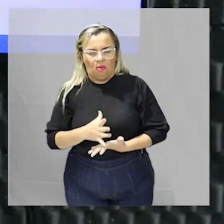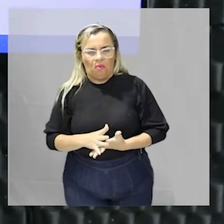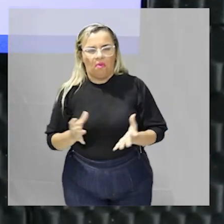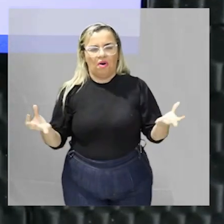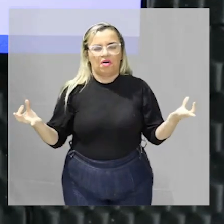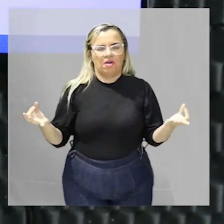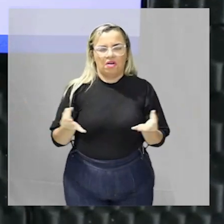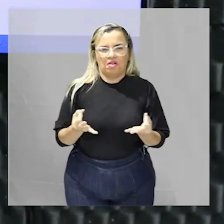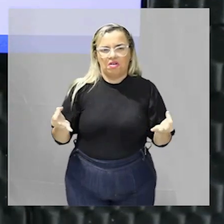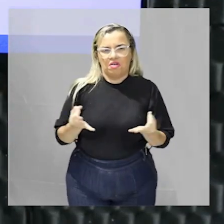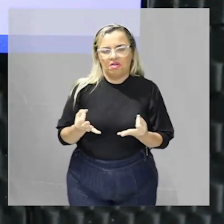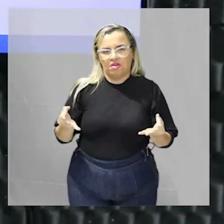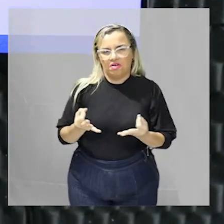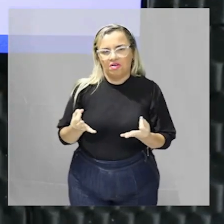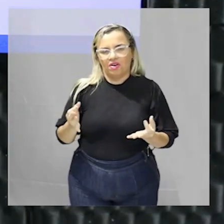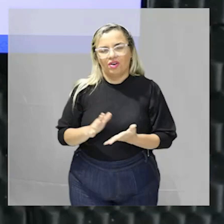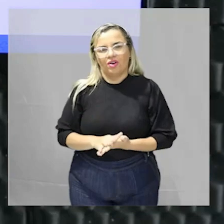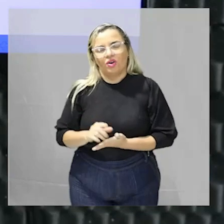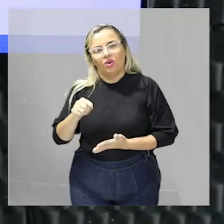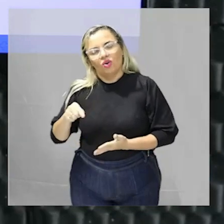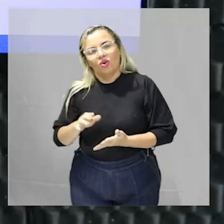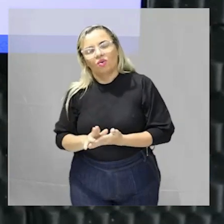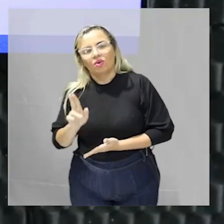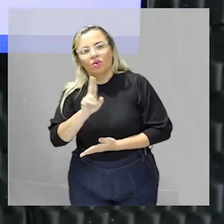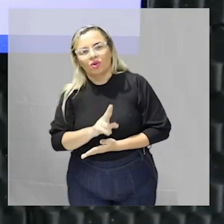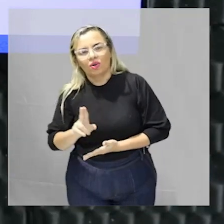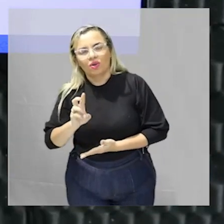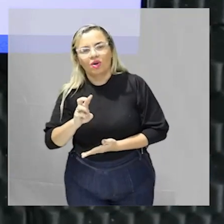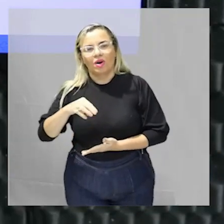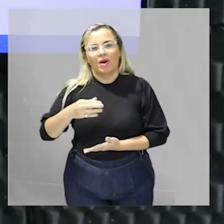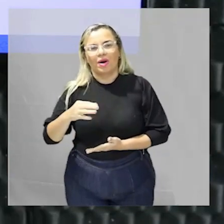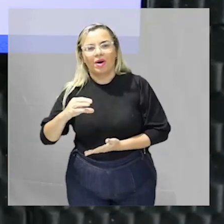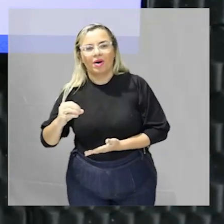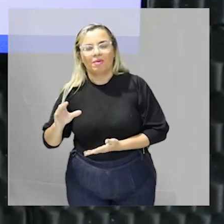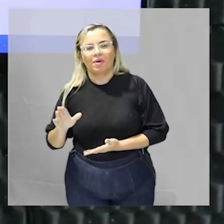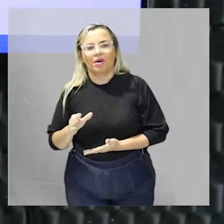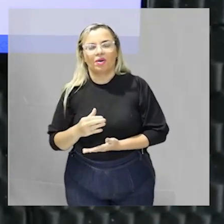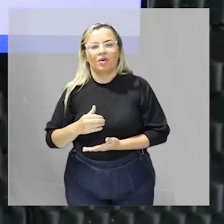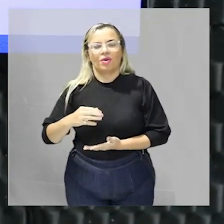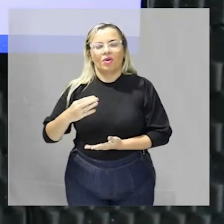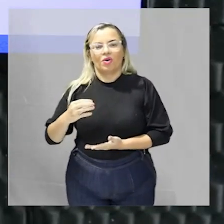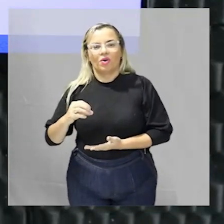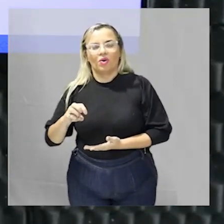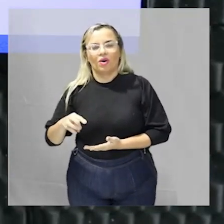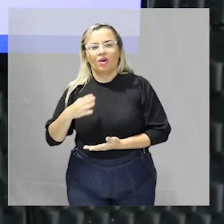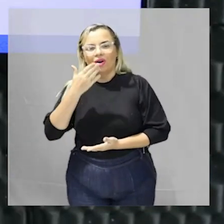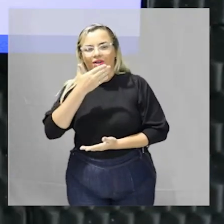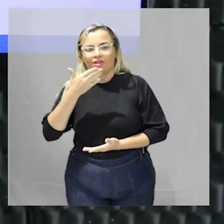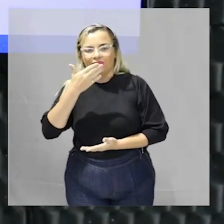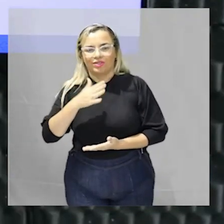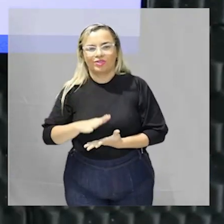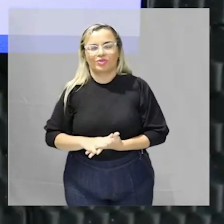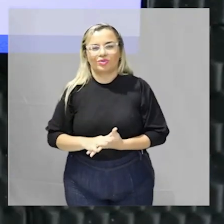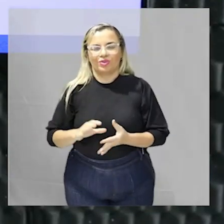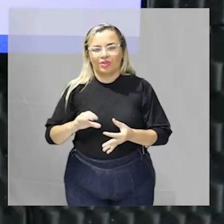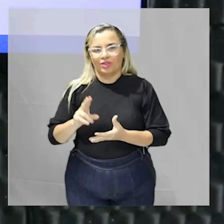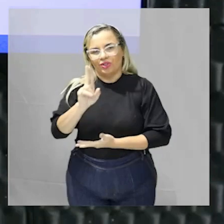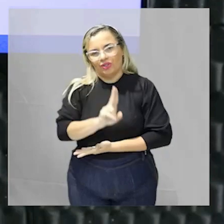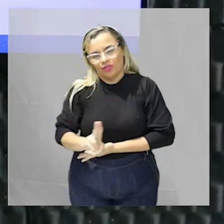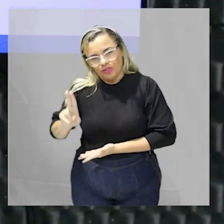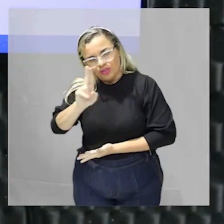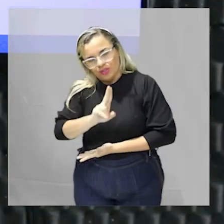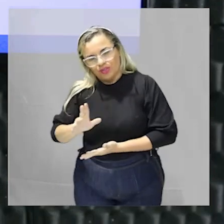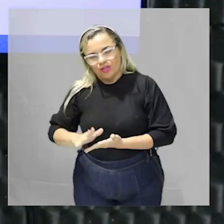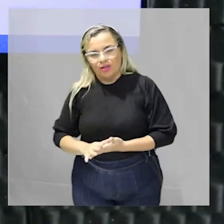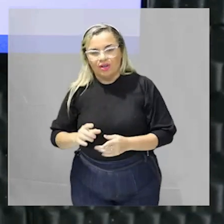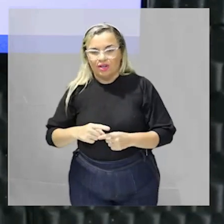É um jargãozinho que vocês utilizam, né? Ah, tá mamão com açúcar, a prova, professora. E às vezes não tá, né? Às vezes vocês só acham